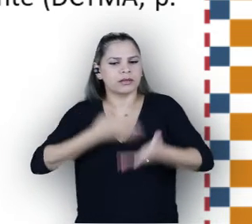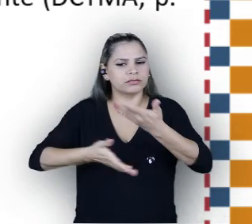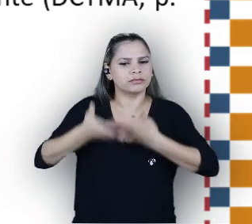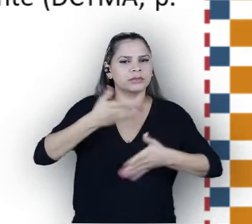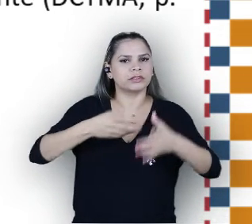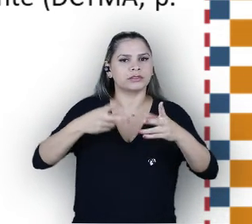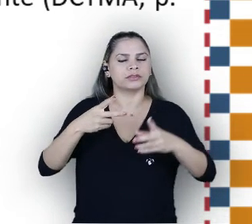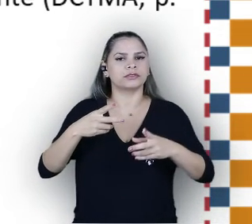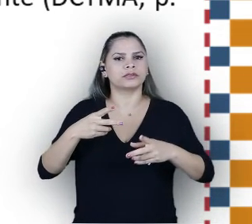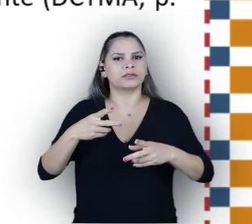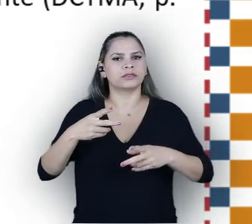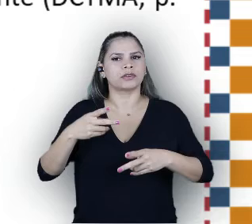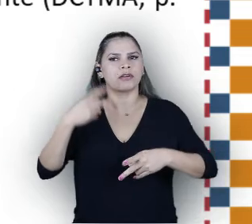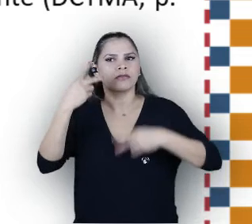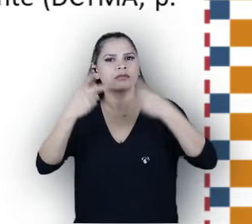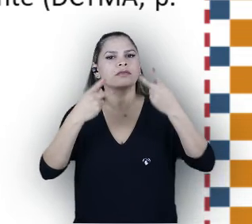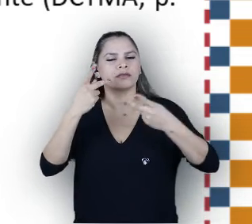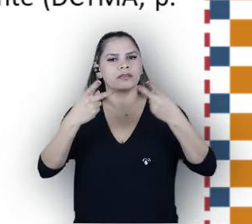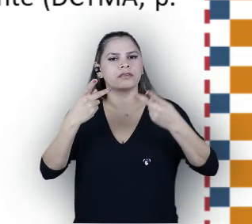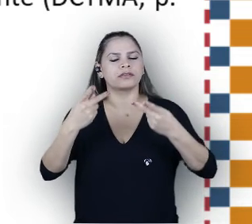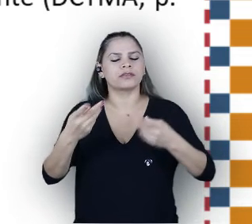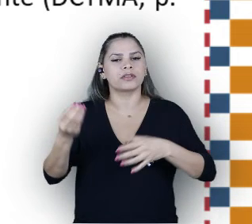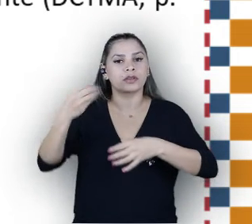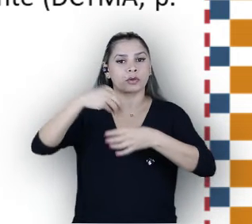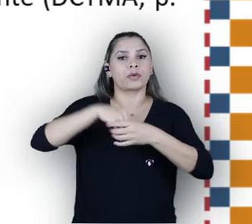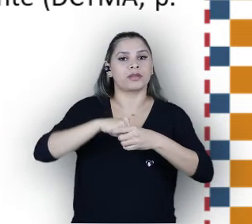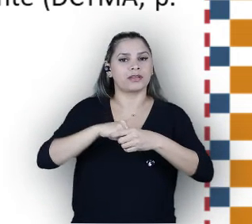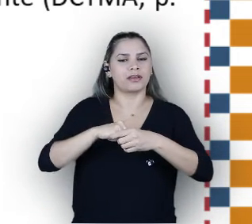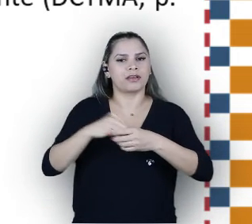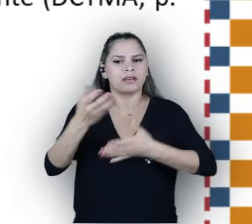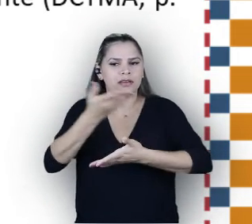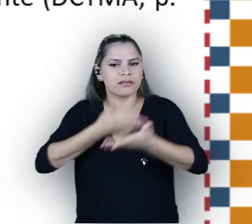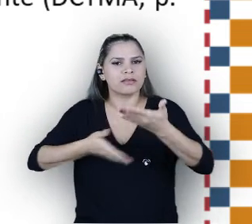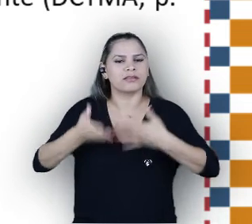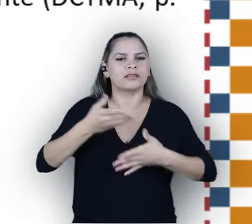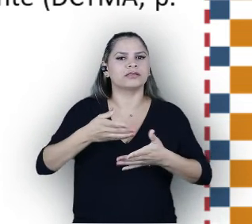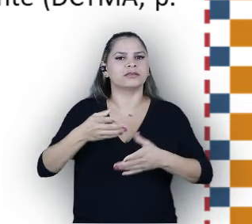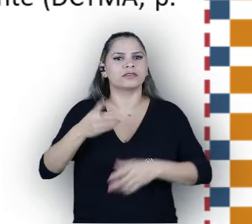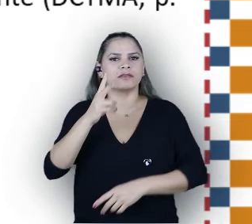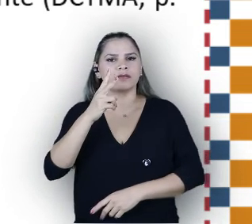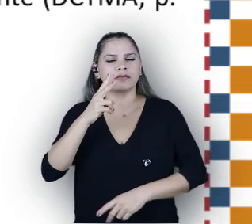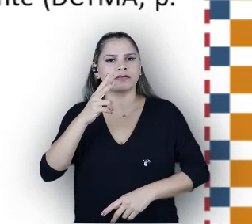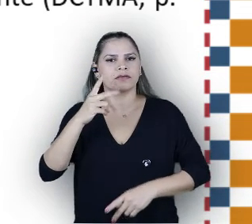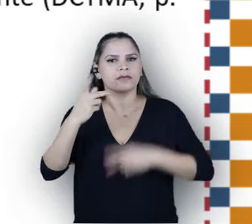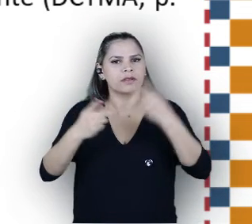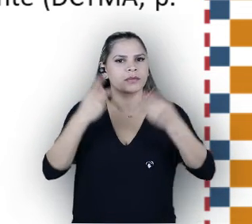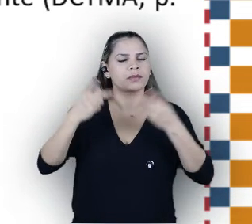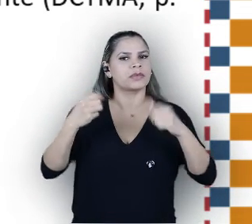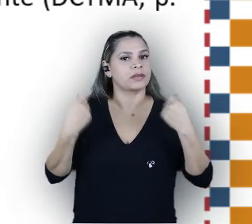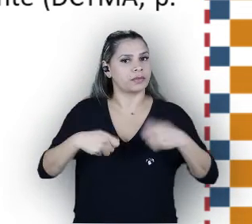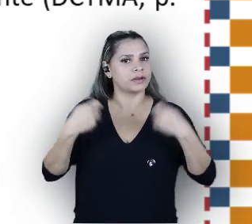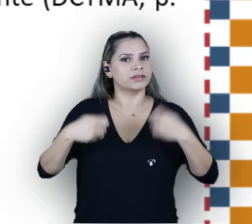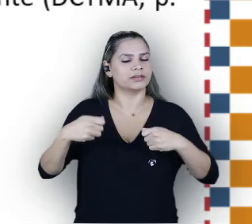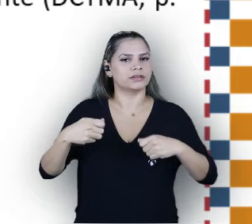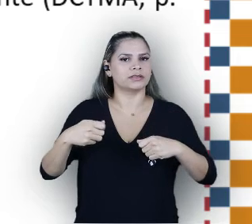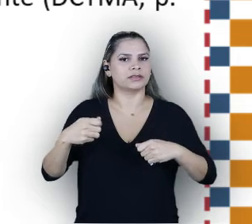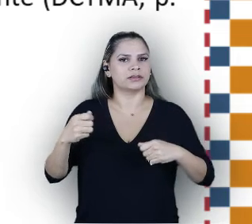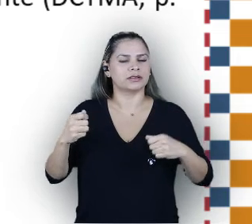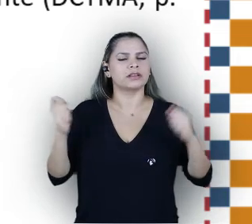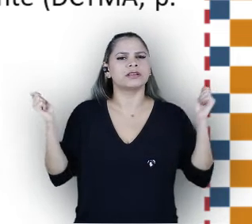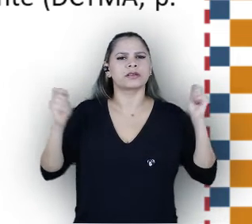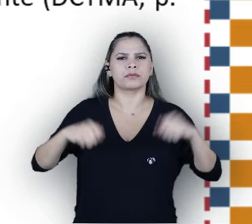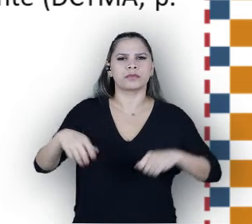sociais da comunicação. Para tanto, precisa saber interagir verbalmente, até destaquei esse ponto, né? Vamos